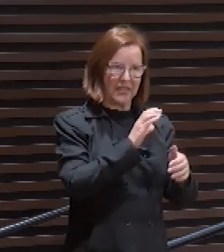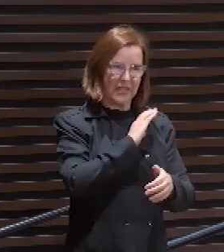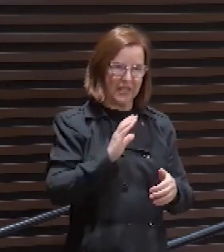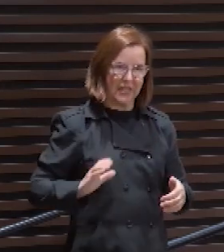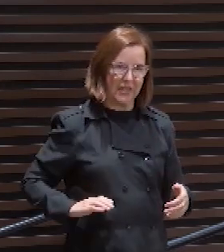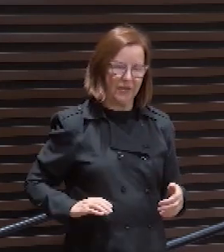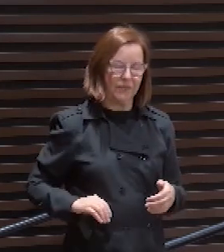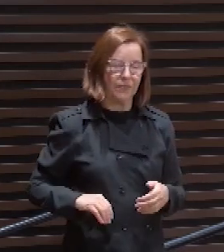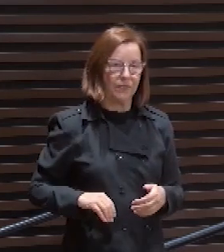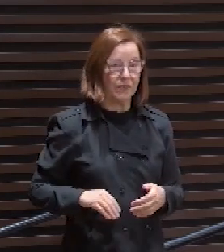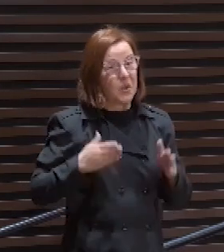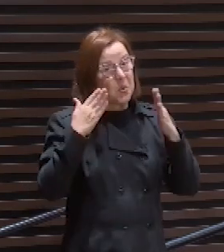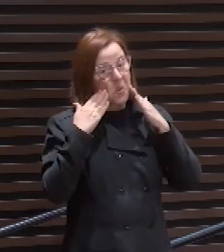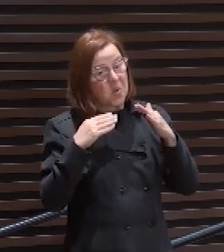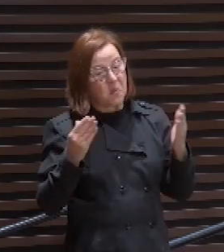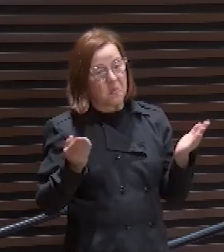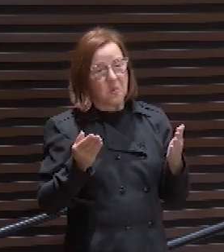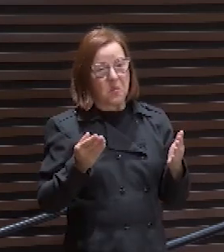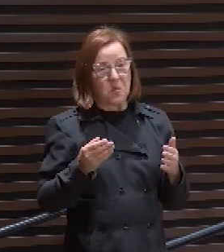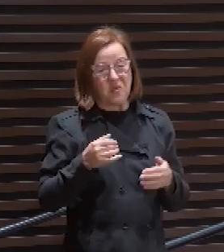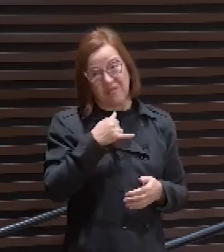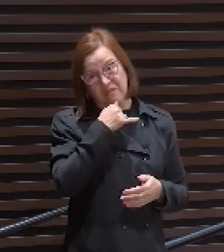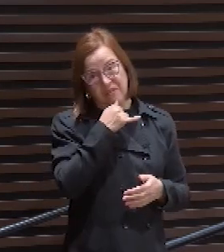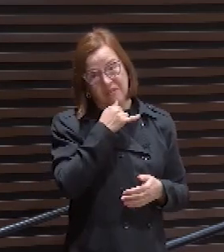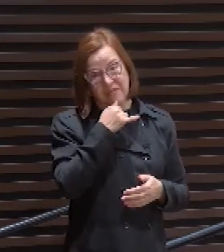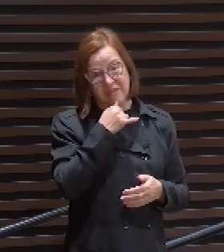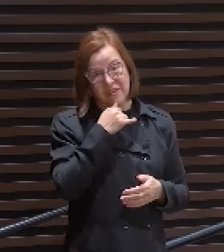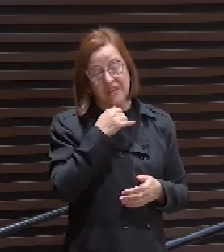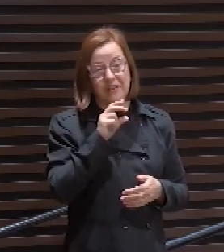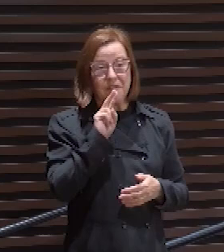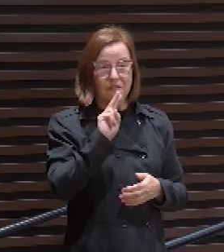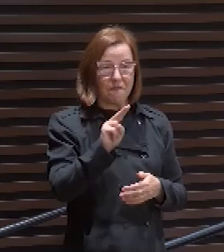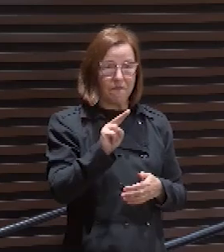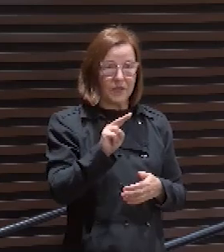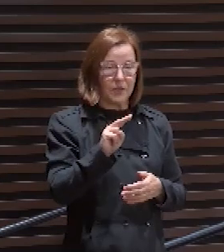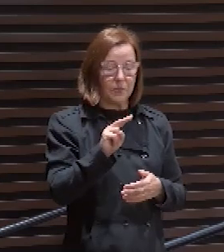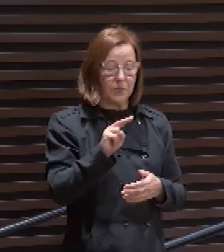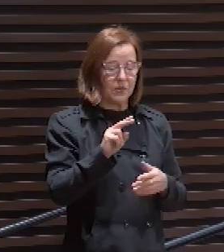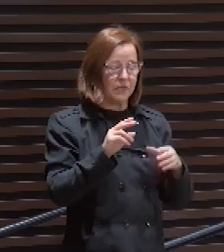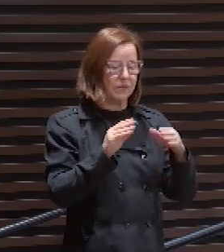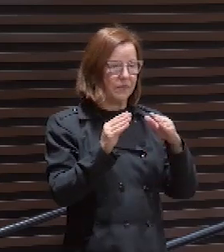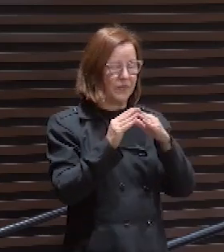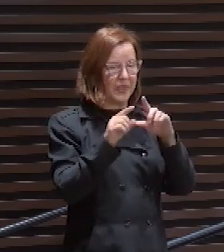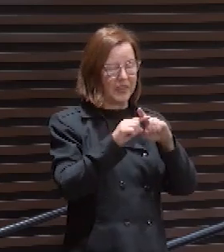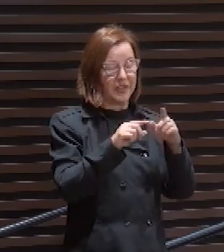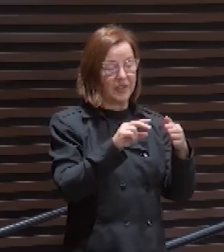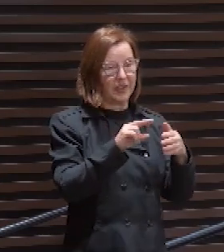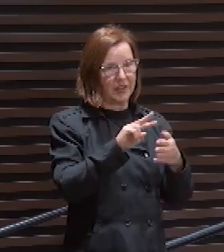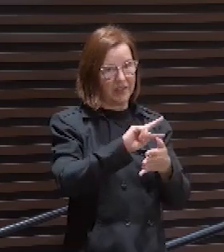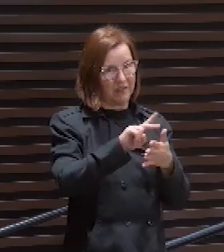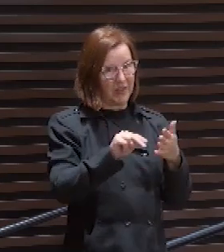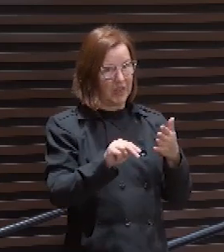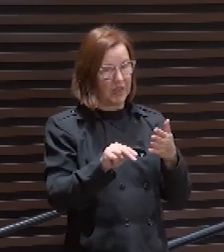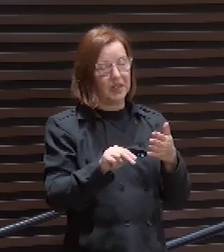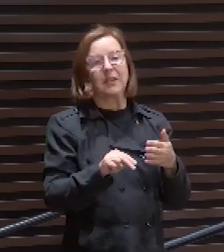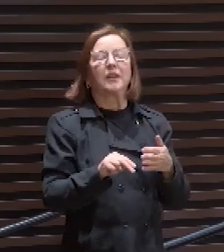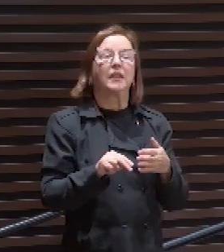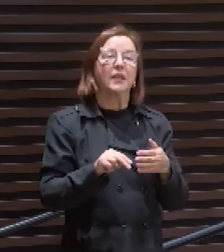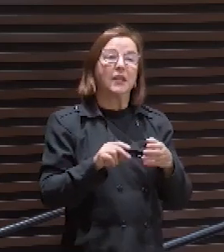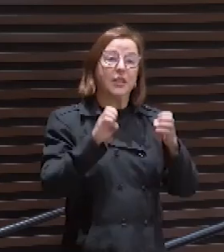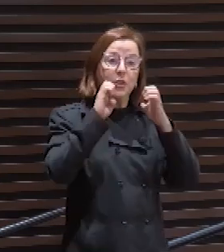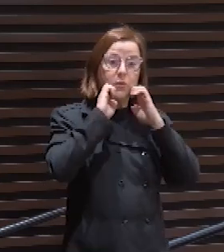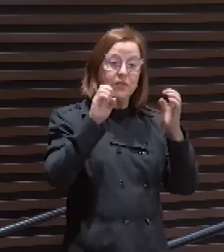dia, infelizmente, encontrarmos várias igrejas onde o evangelho verdadeiro, o evangelho na sua essência, na